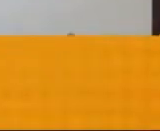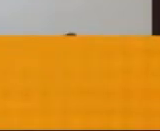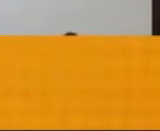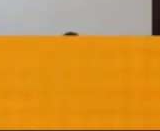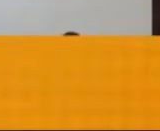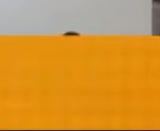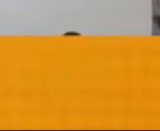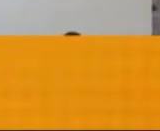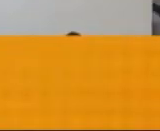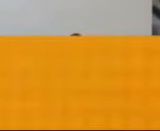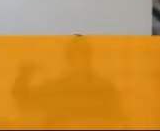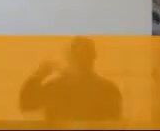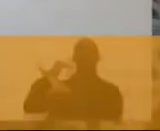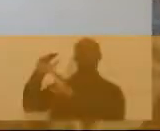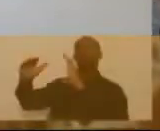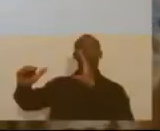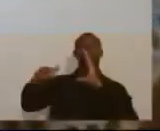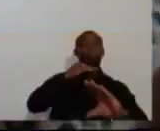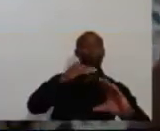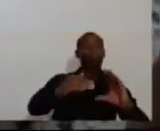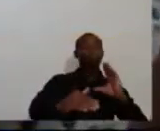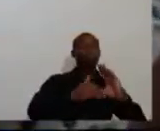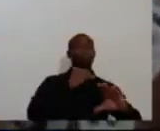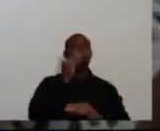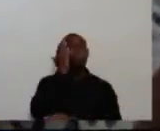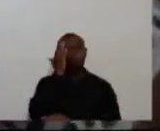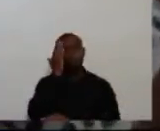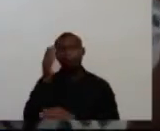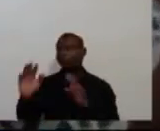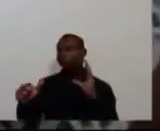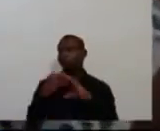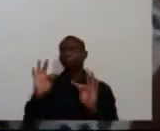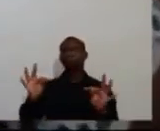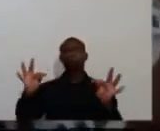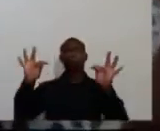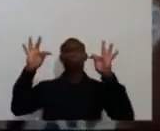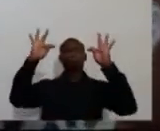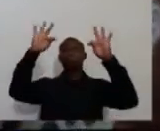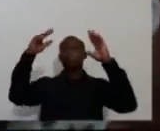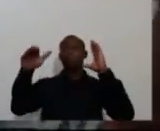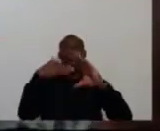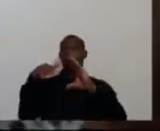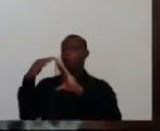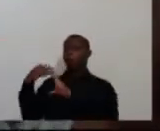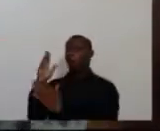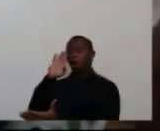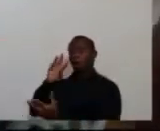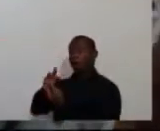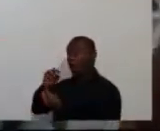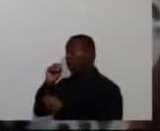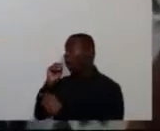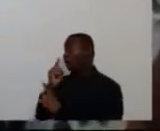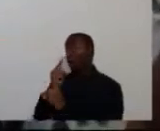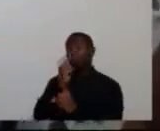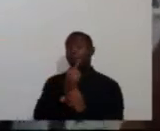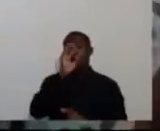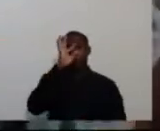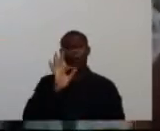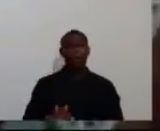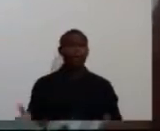Por causa da confluência das mídias, eles pesquisam lá e a gente já fica sabendo aqui. Isso é muito